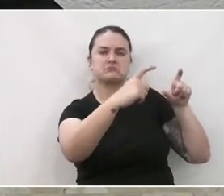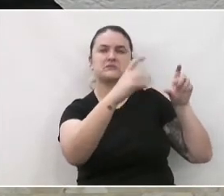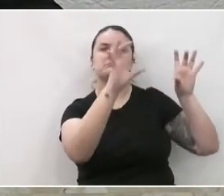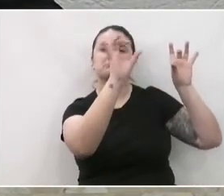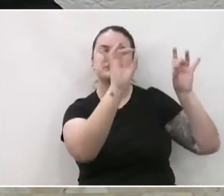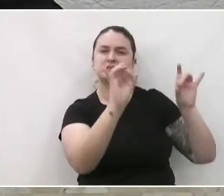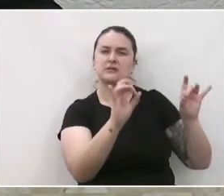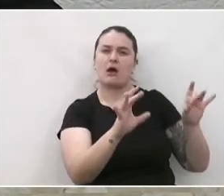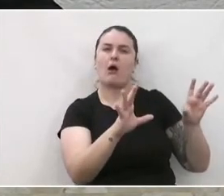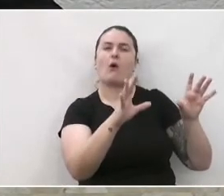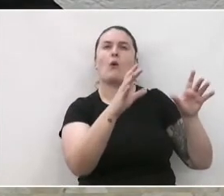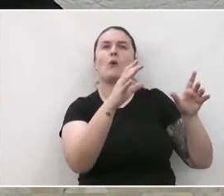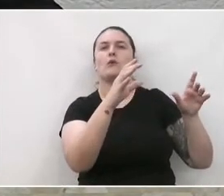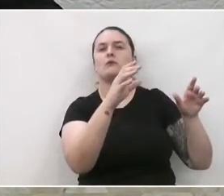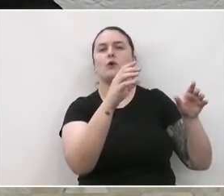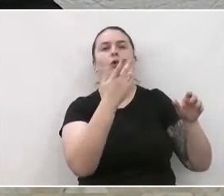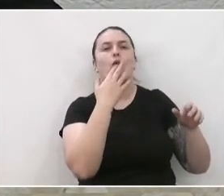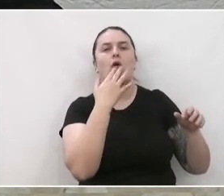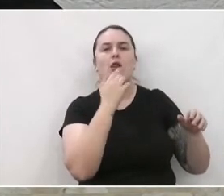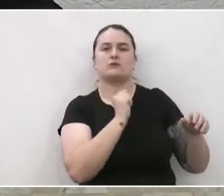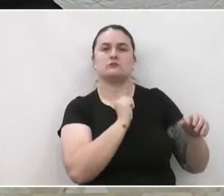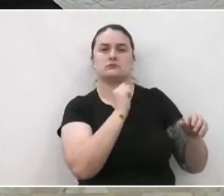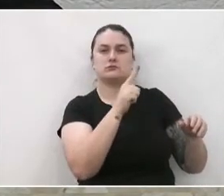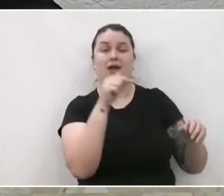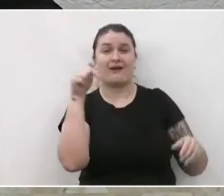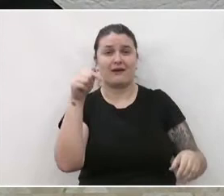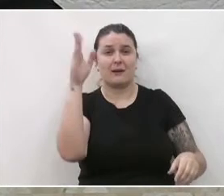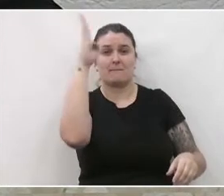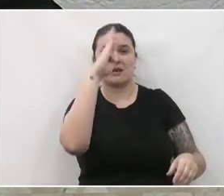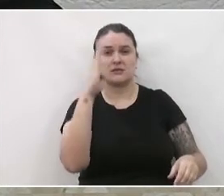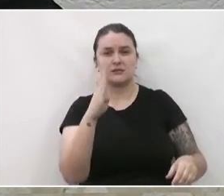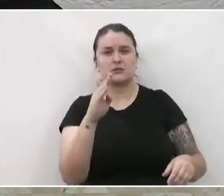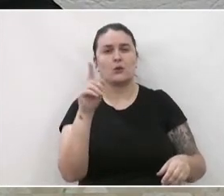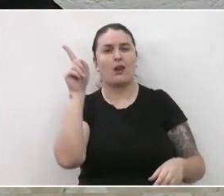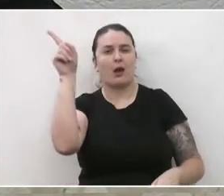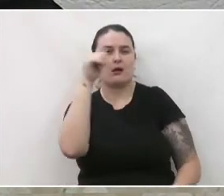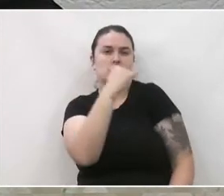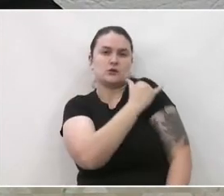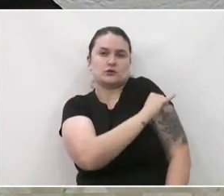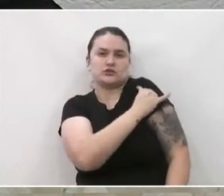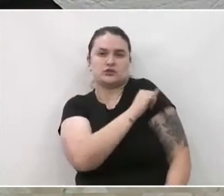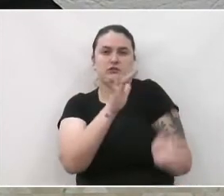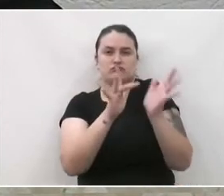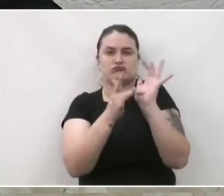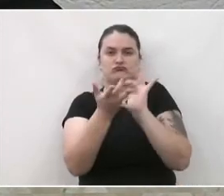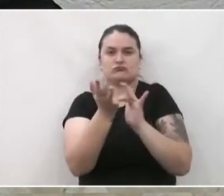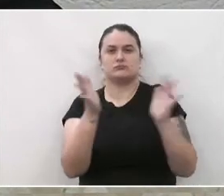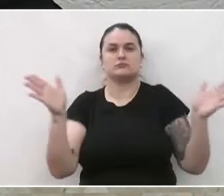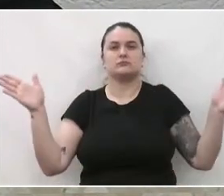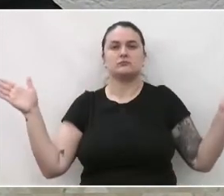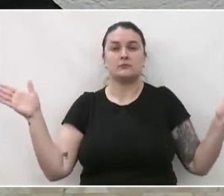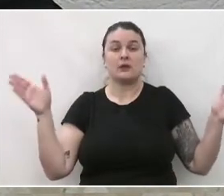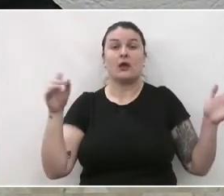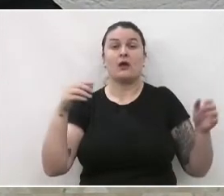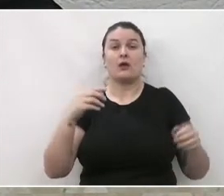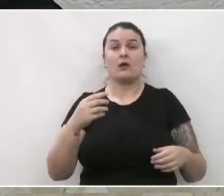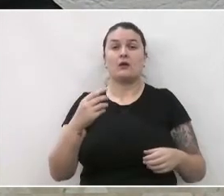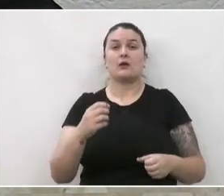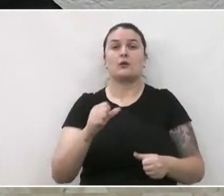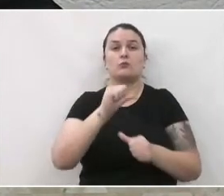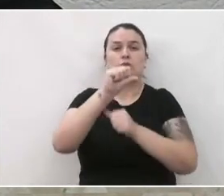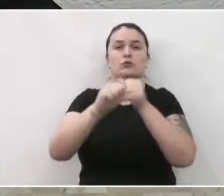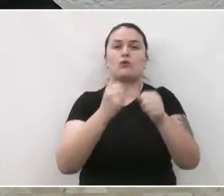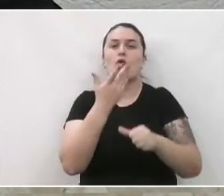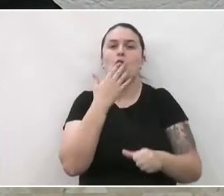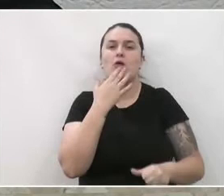são iluminados de azul. No Brasil, o mais famoso é o Cristo Redentor, para lembrar a data e chamar a atenção da mídia e